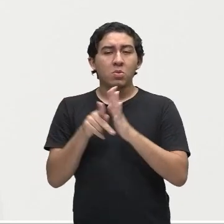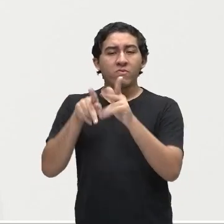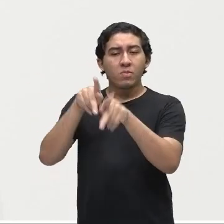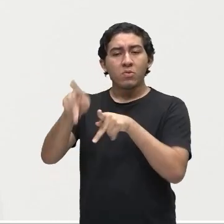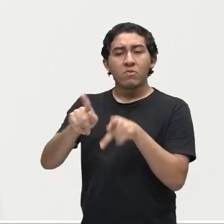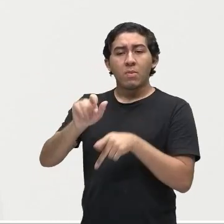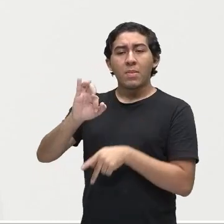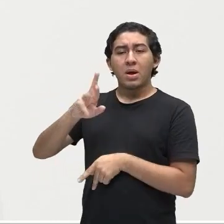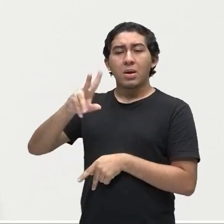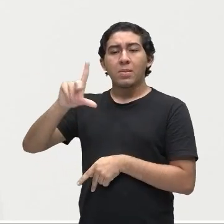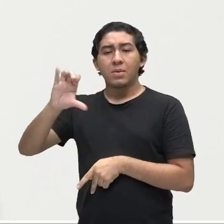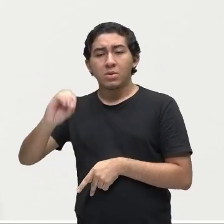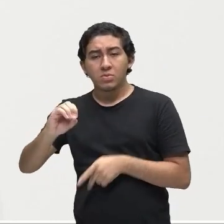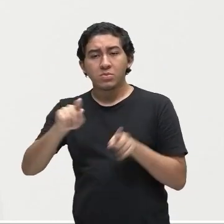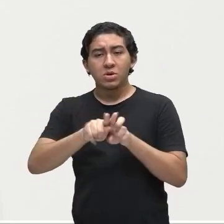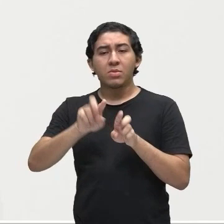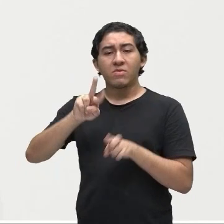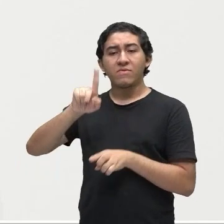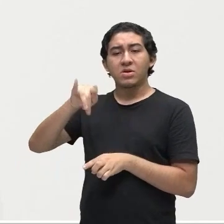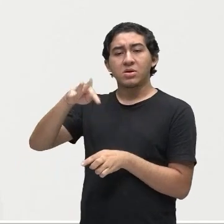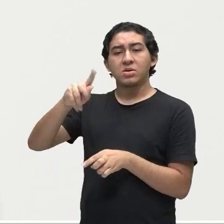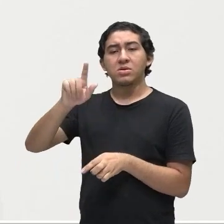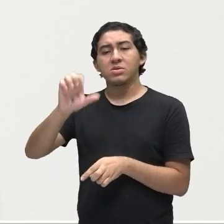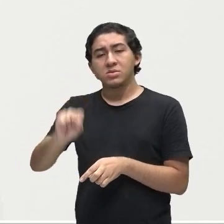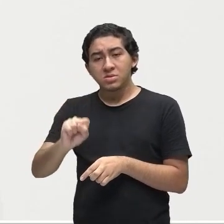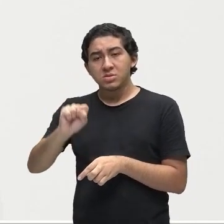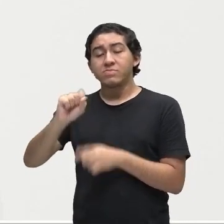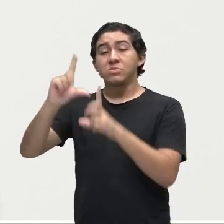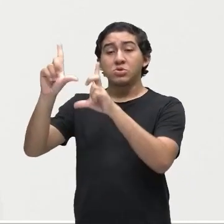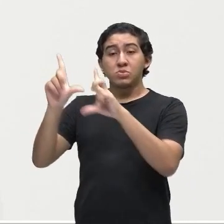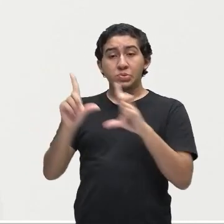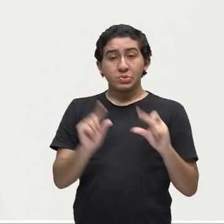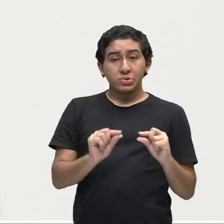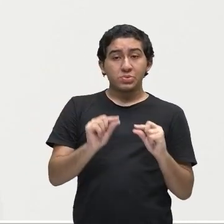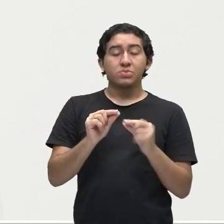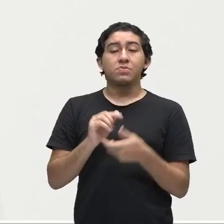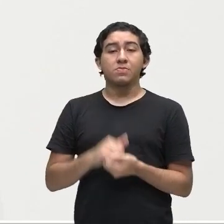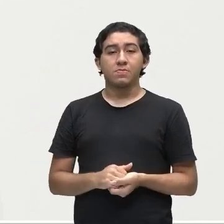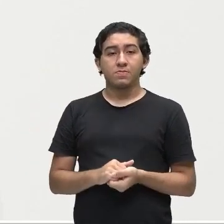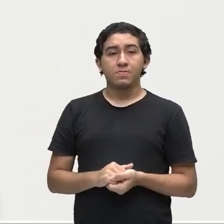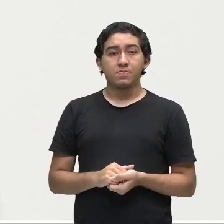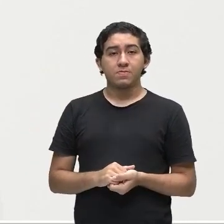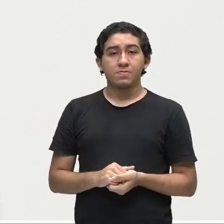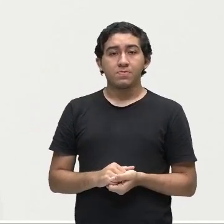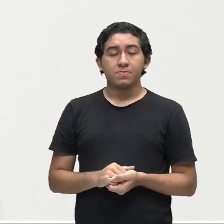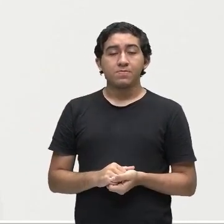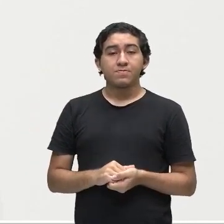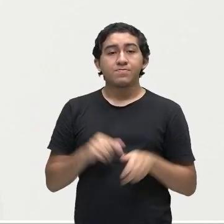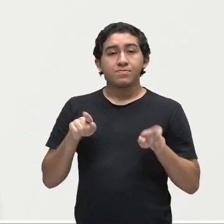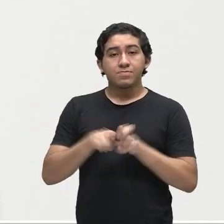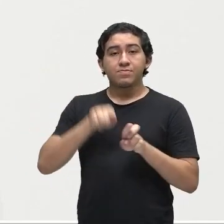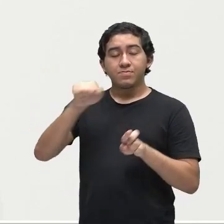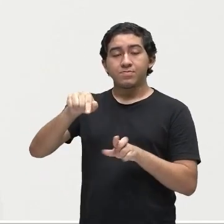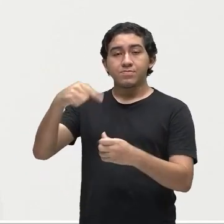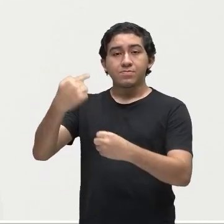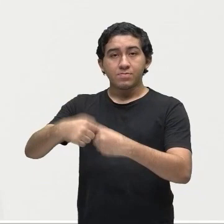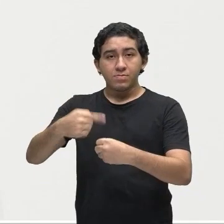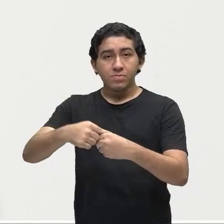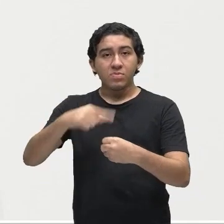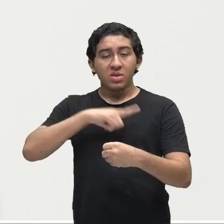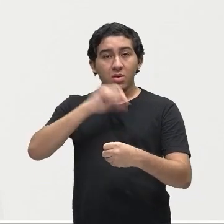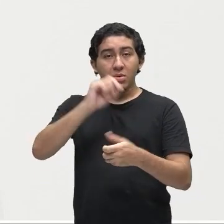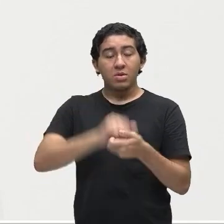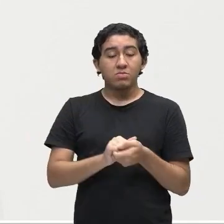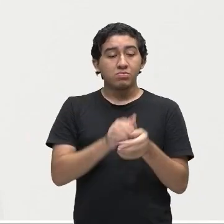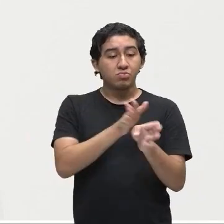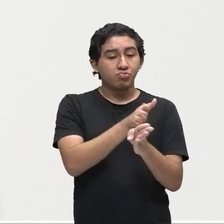os vinks já começaram a diminuir. Olha só, e nesse período essas cidades, geralmente elas eram muradas,